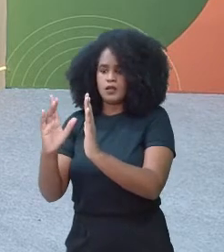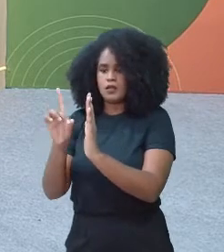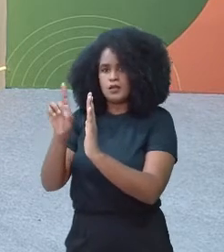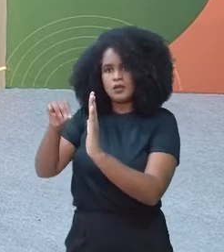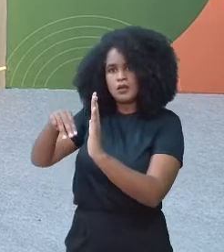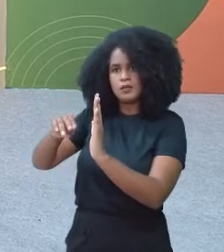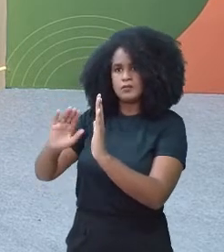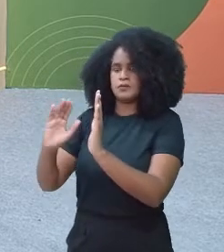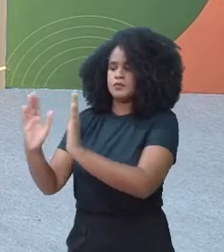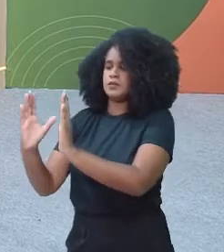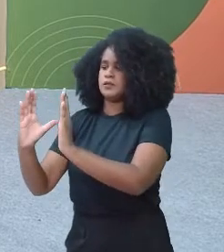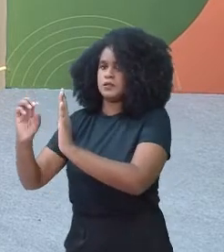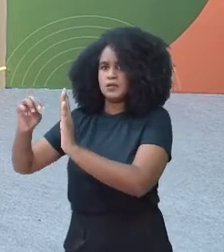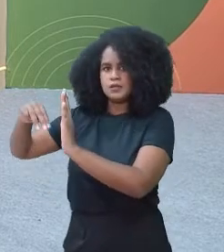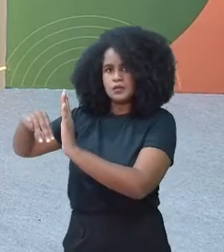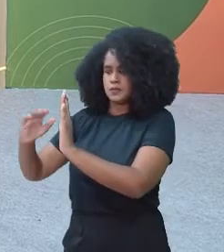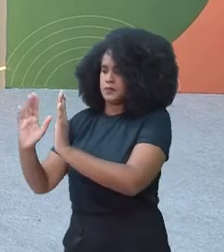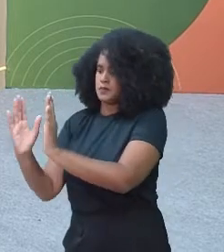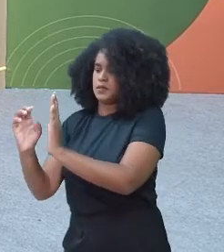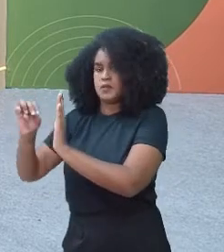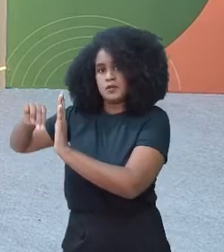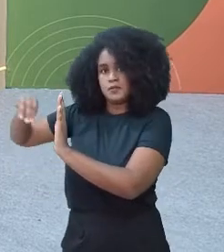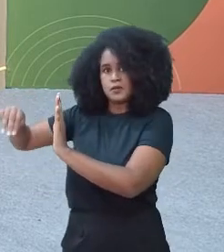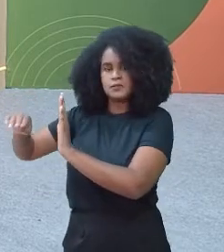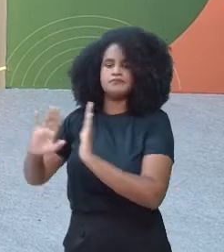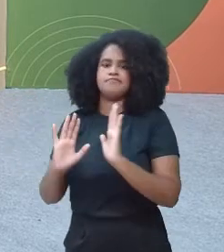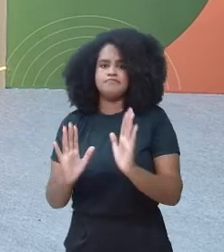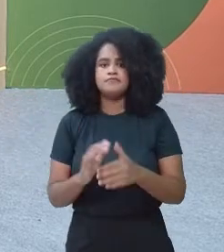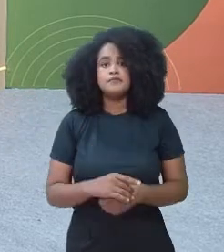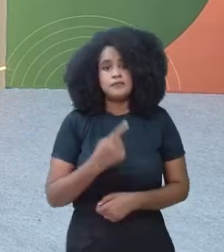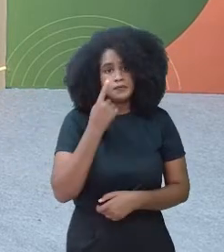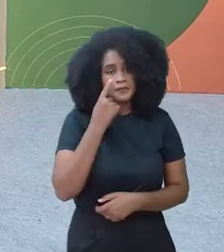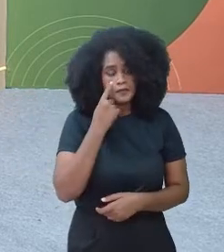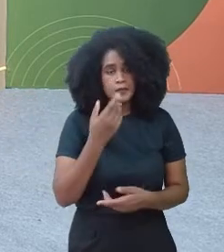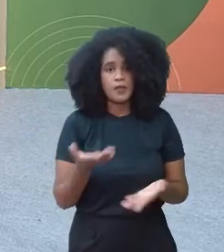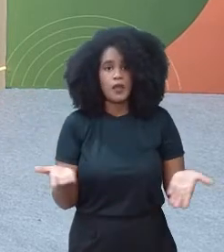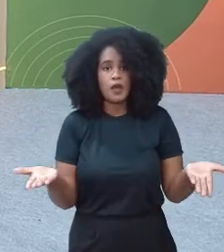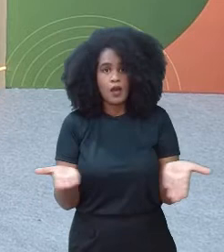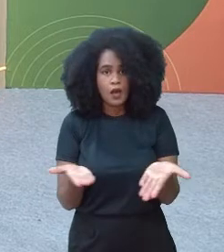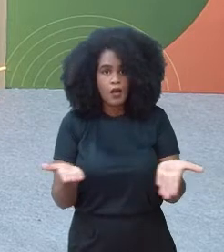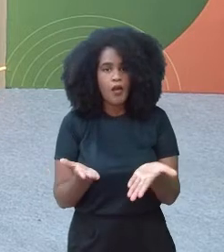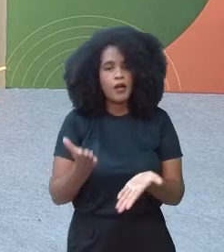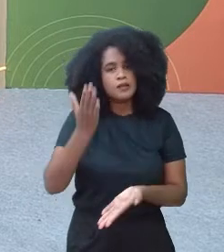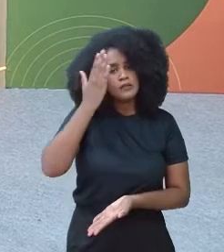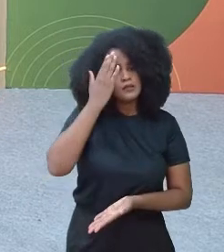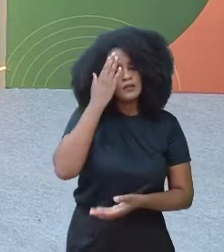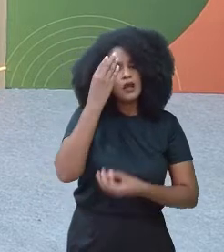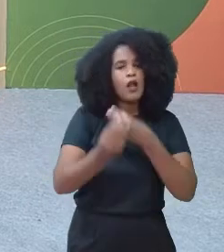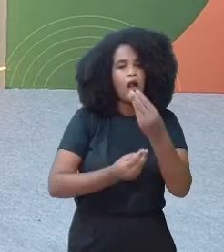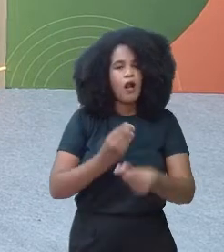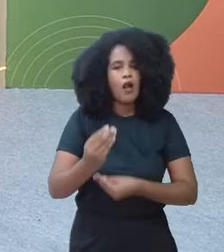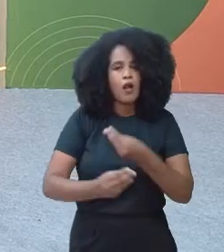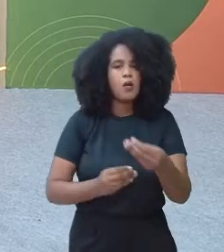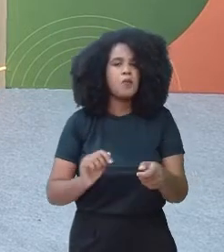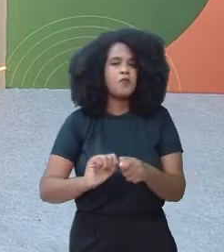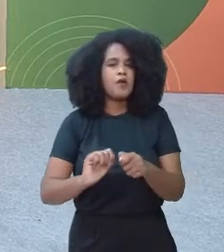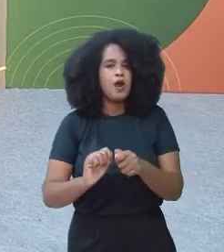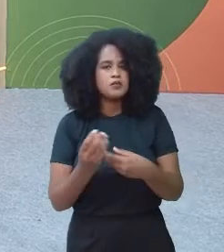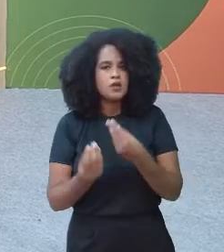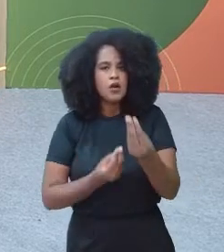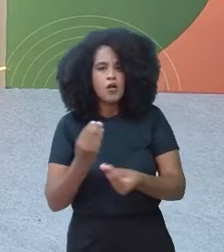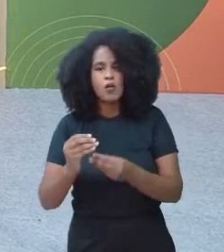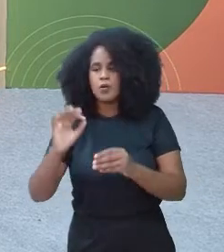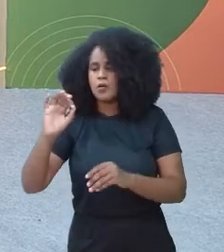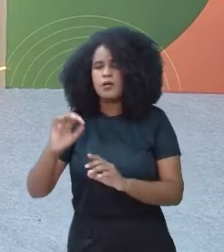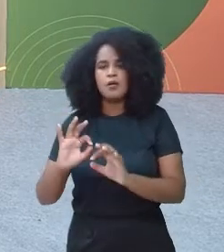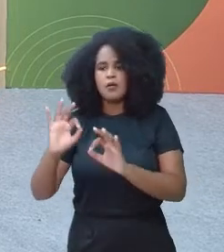mais normal do que a gente imaginava, só que agora eu vou começar a entender as operações que eu posso realizar de uma